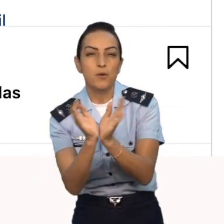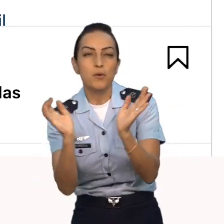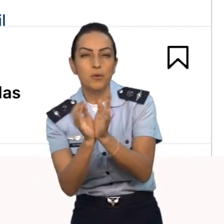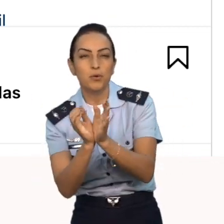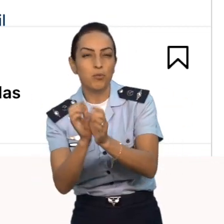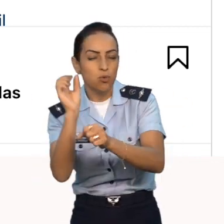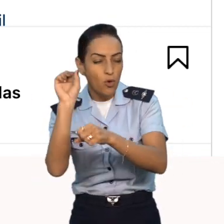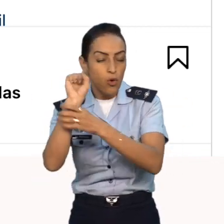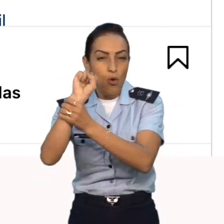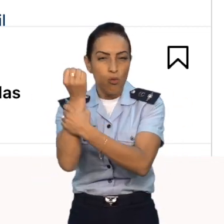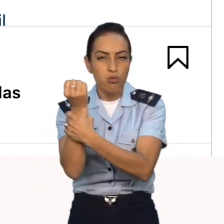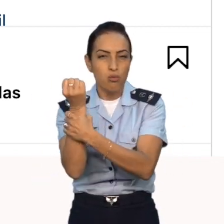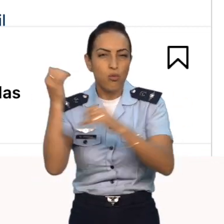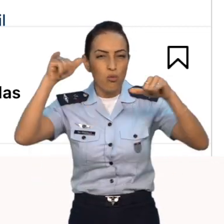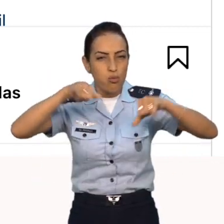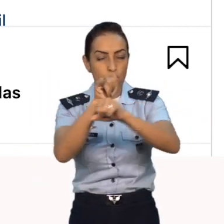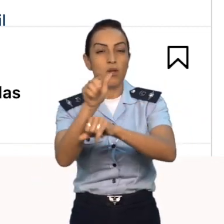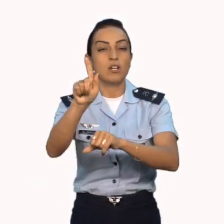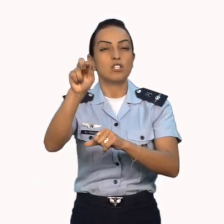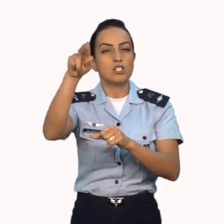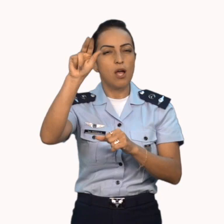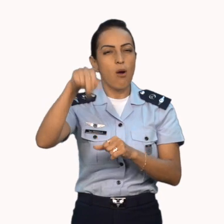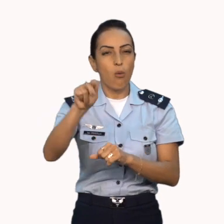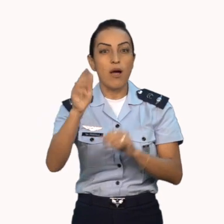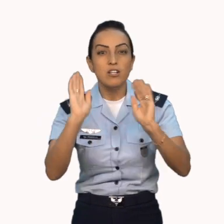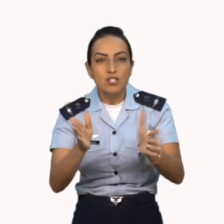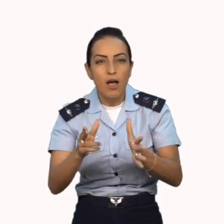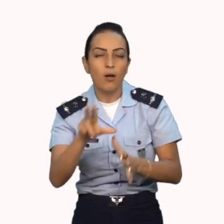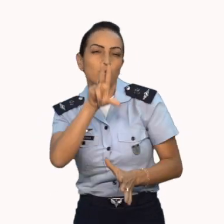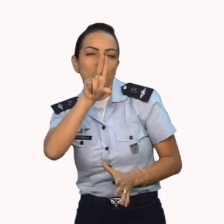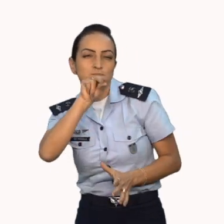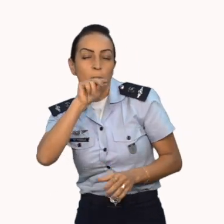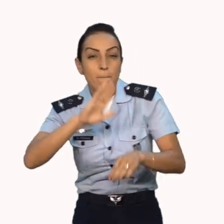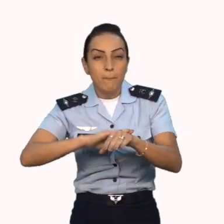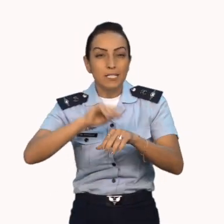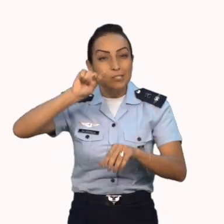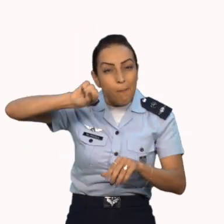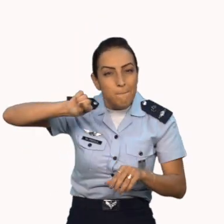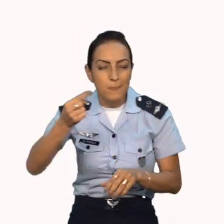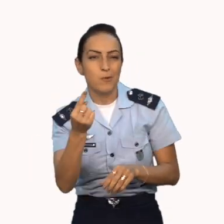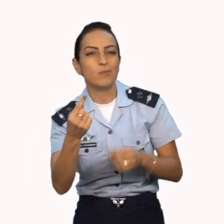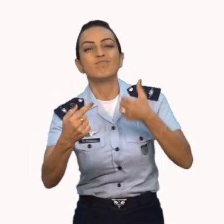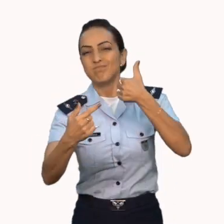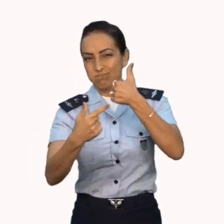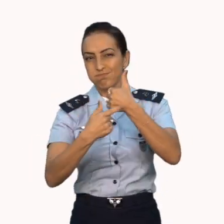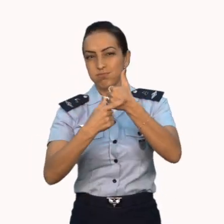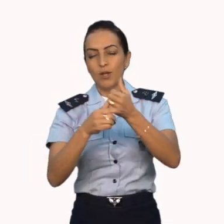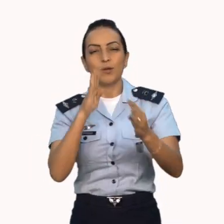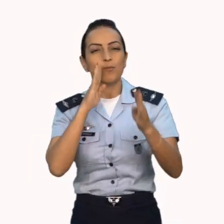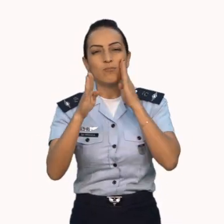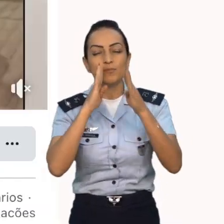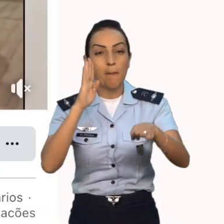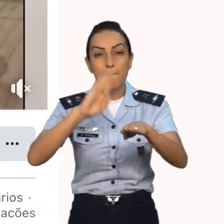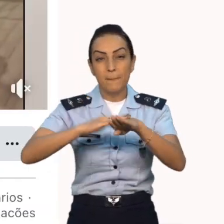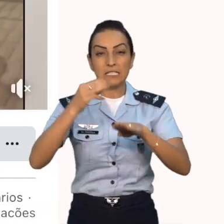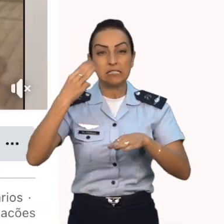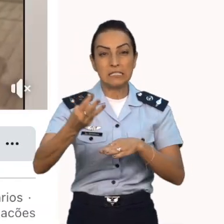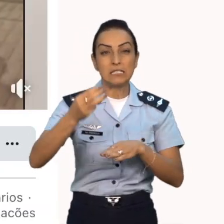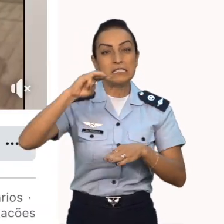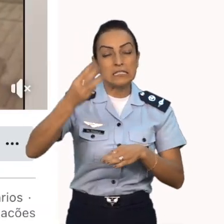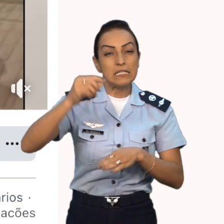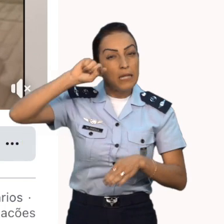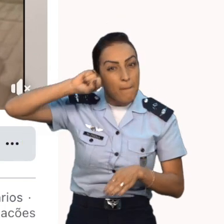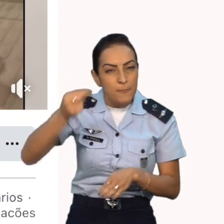Grupo de Defesa Aérea, Esquadrão Jaguar. Já no Twitter, com mais de 1000 curtidas, e no Facebook, com mais de